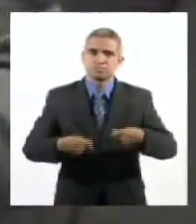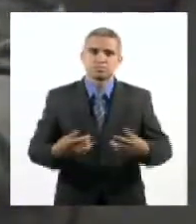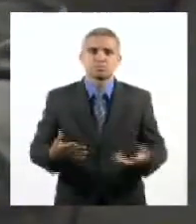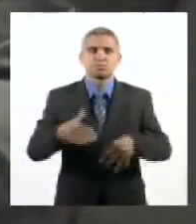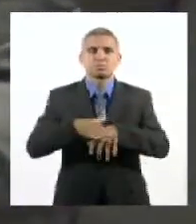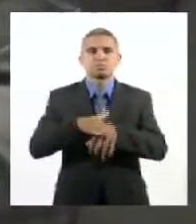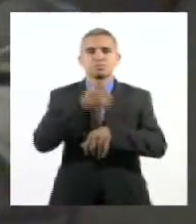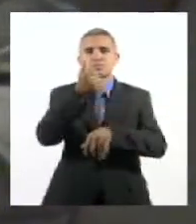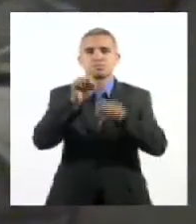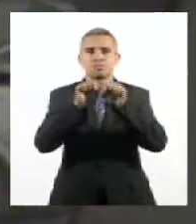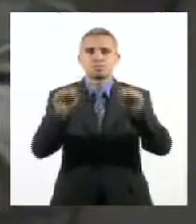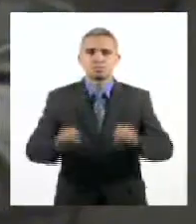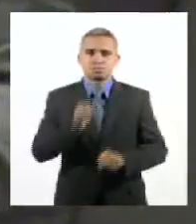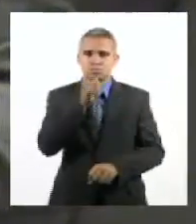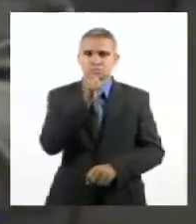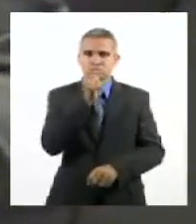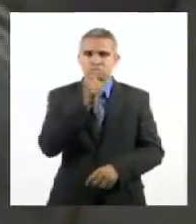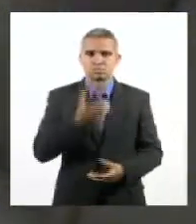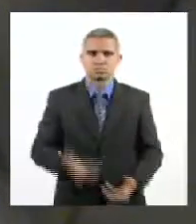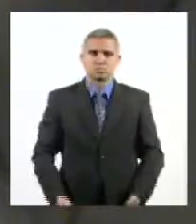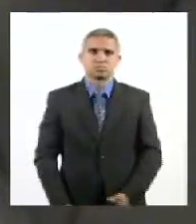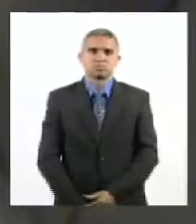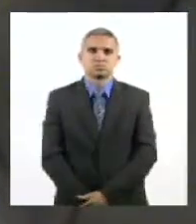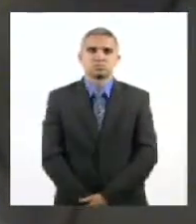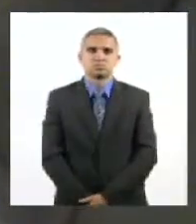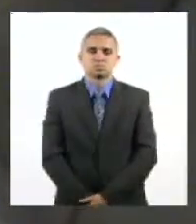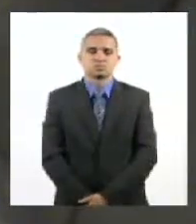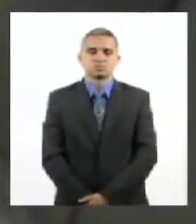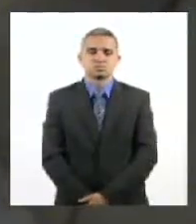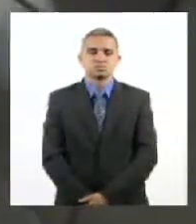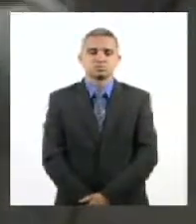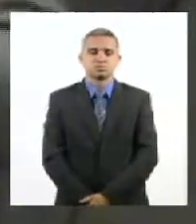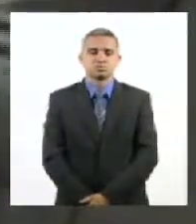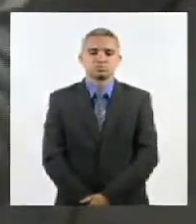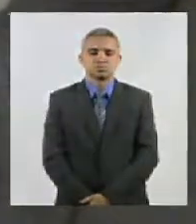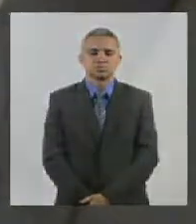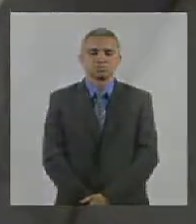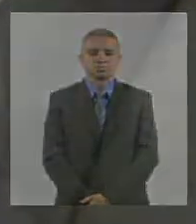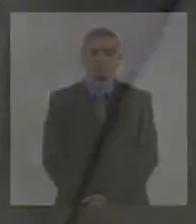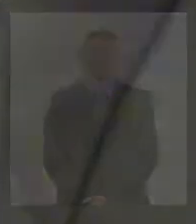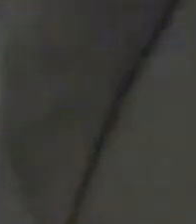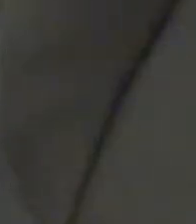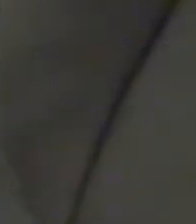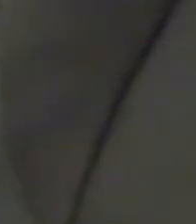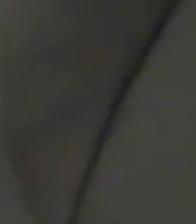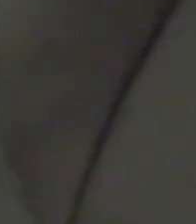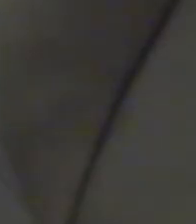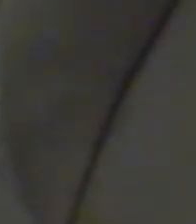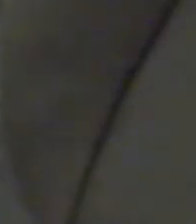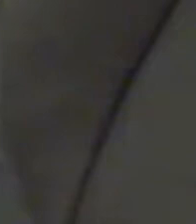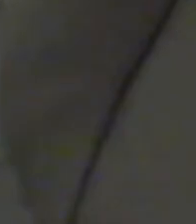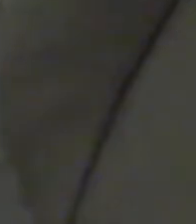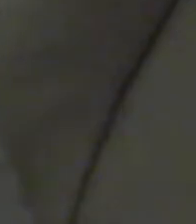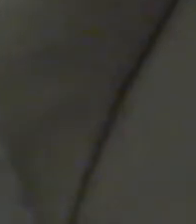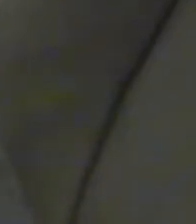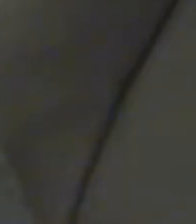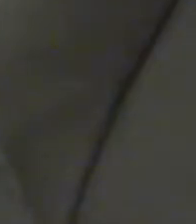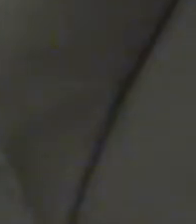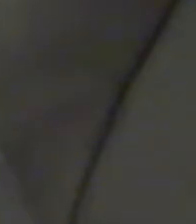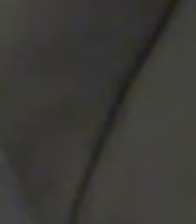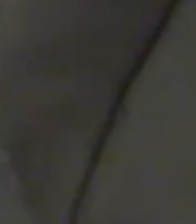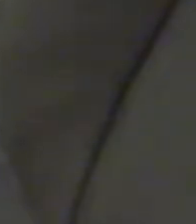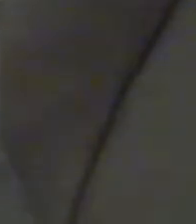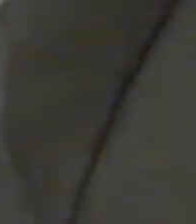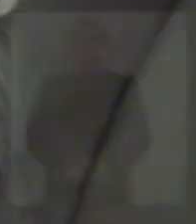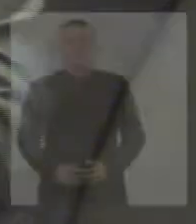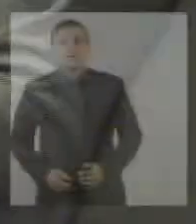melhorar o sistema de água. Agora, a empresa está colocando hidrômetros